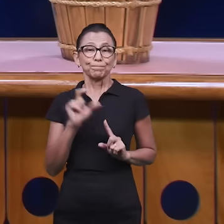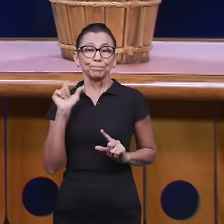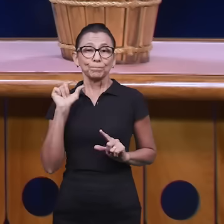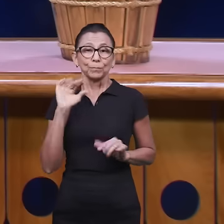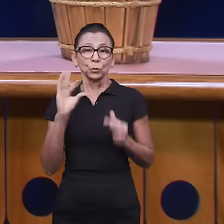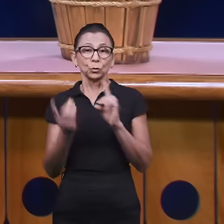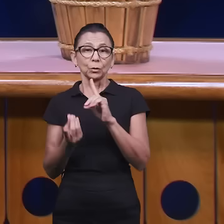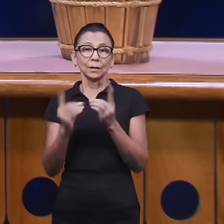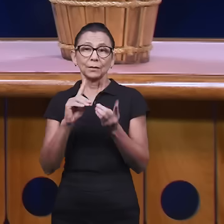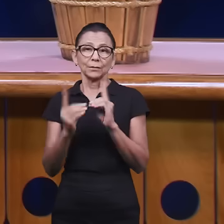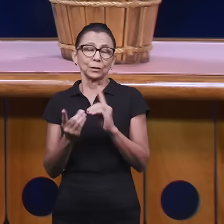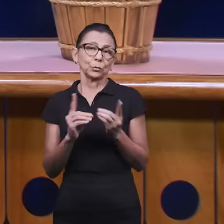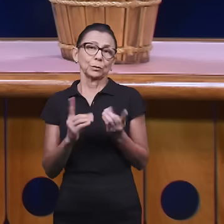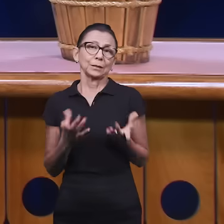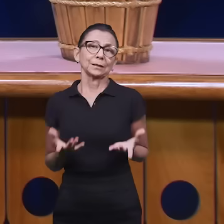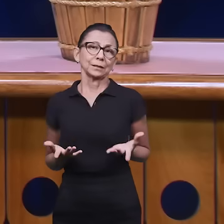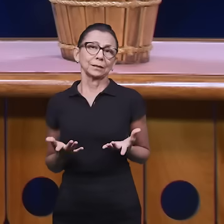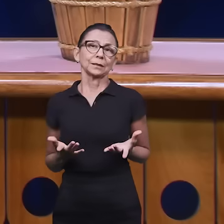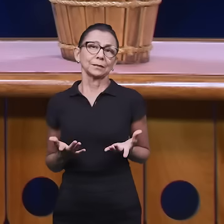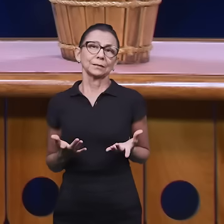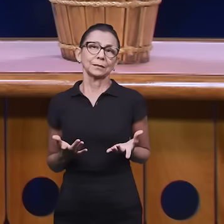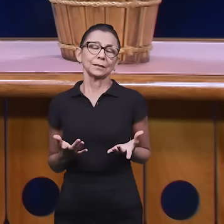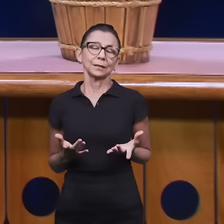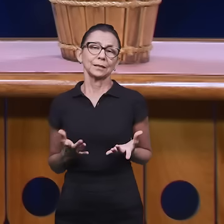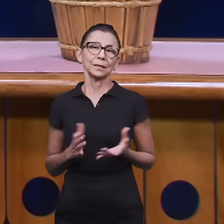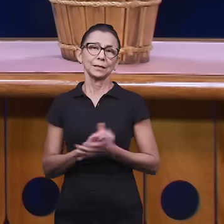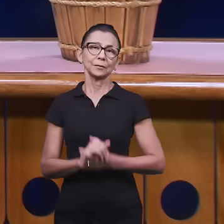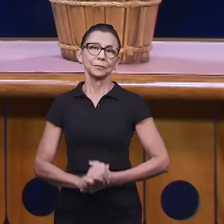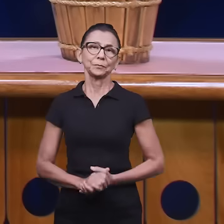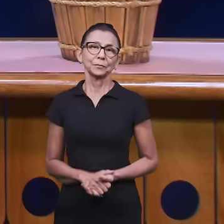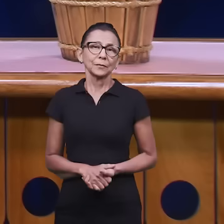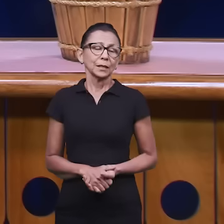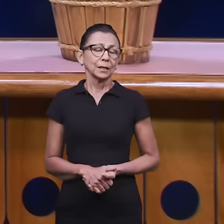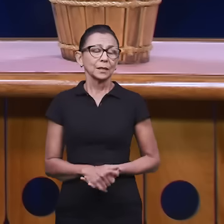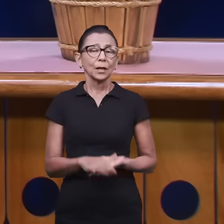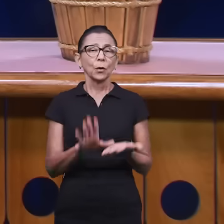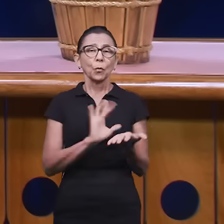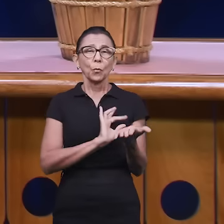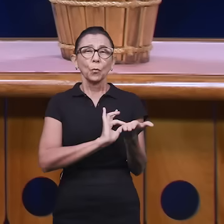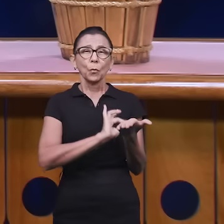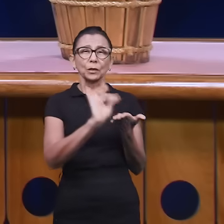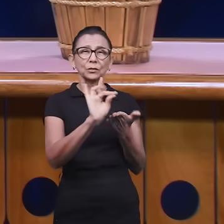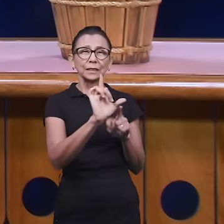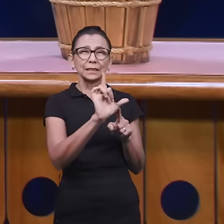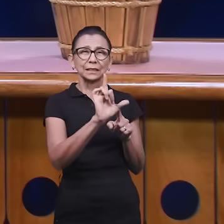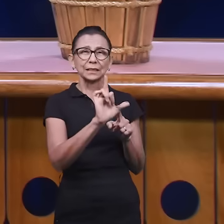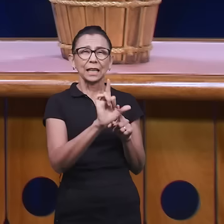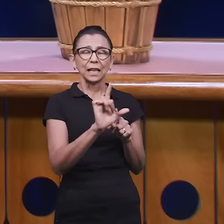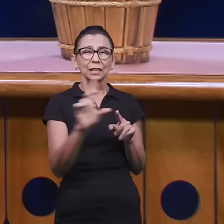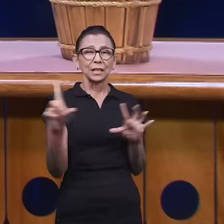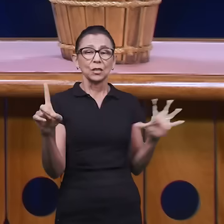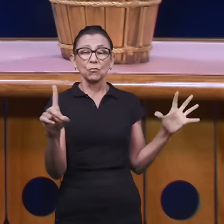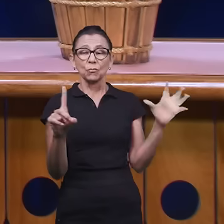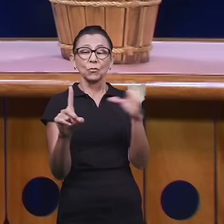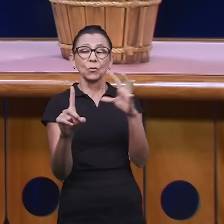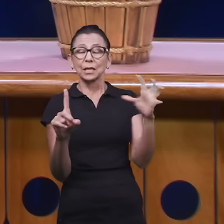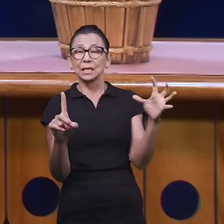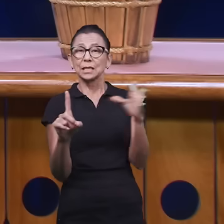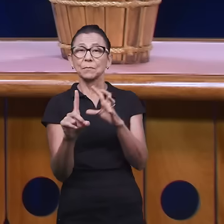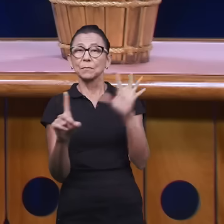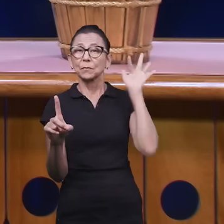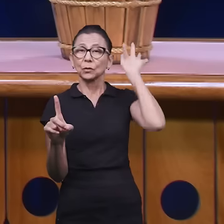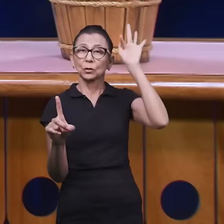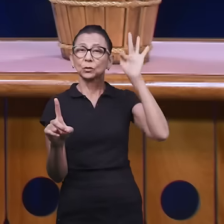Esse trigo que é malhado dessa forma, o adversário vai e tira tranquilamente. Ele atinge nas mentes